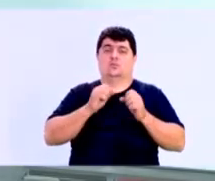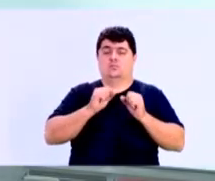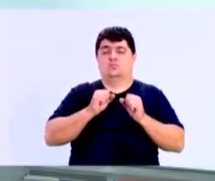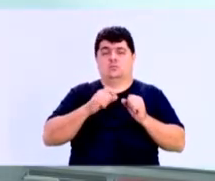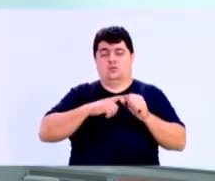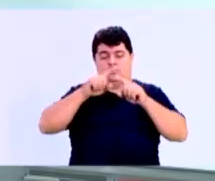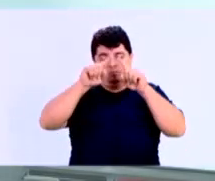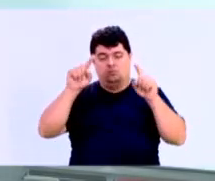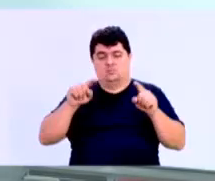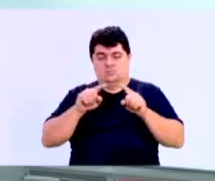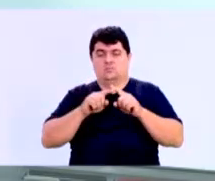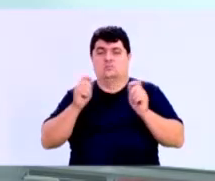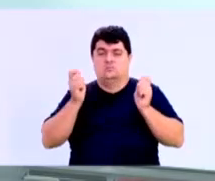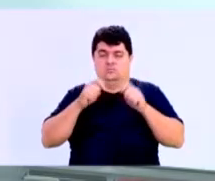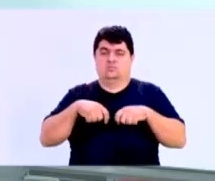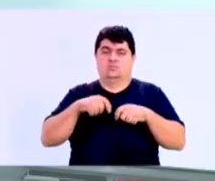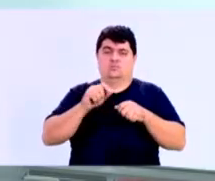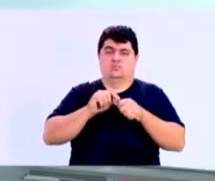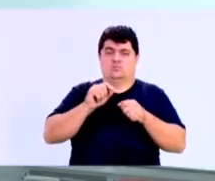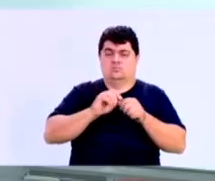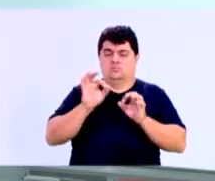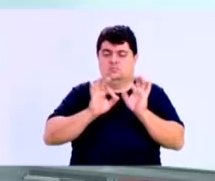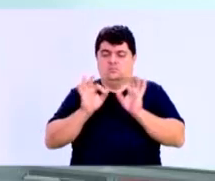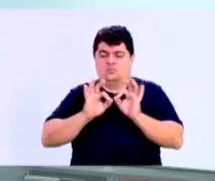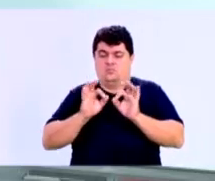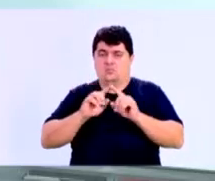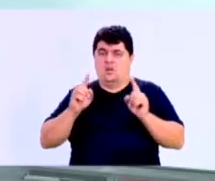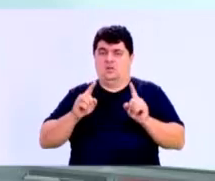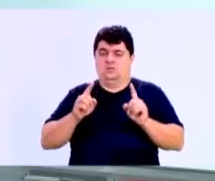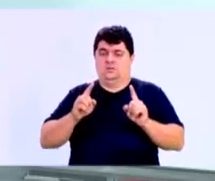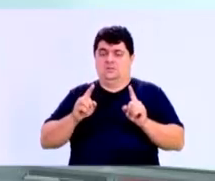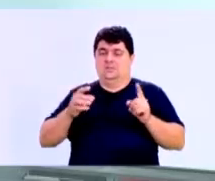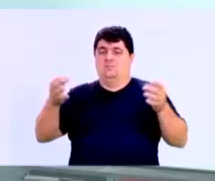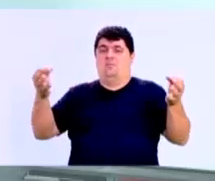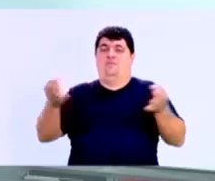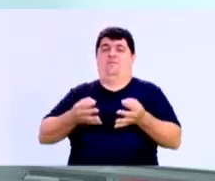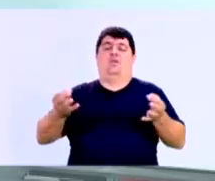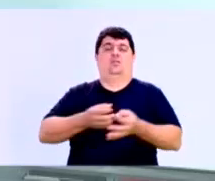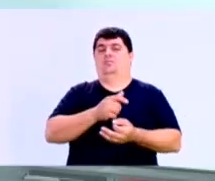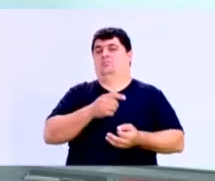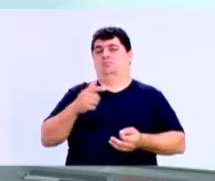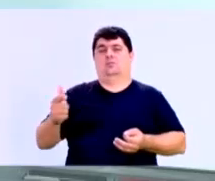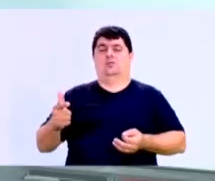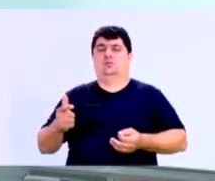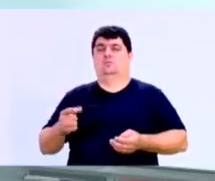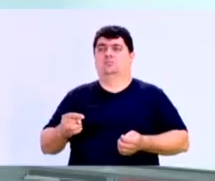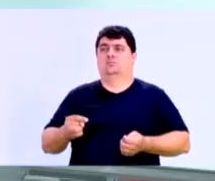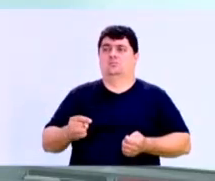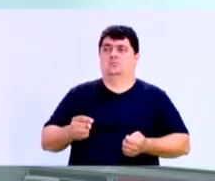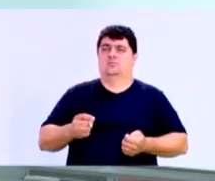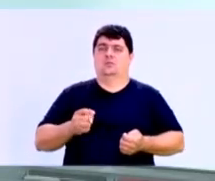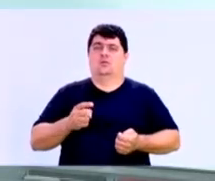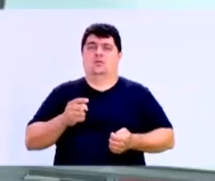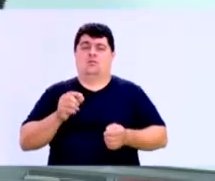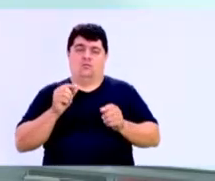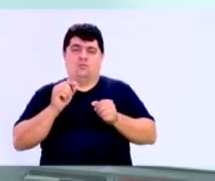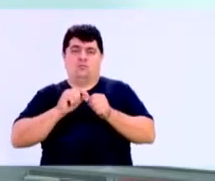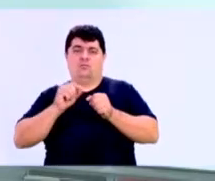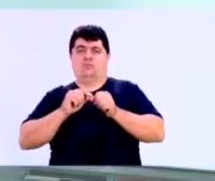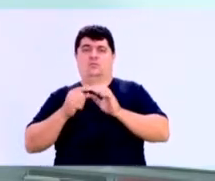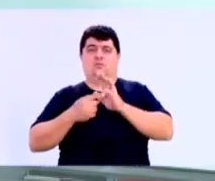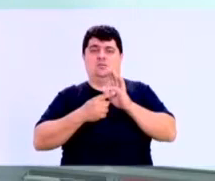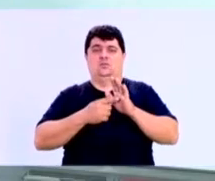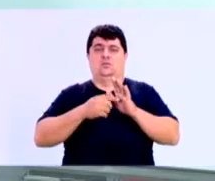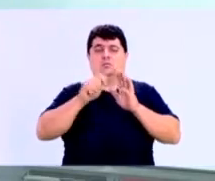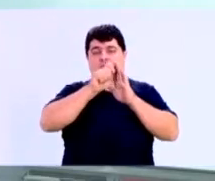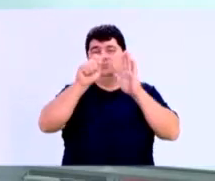fórmulas, existem alguns autores que fazem, mas que ainda não encontramos a fórmula exata para isso. Então, vou fazer uma breve apresentação de um artigo